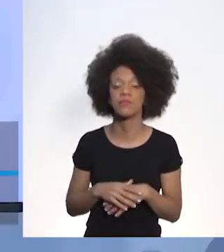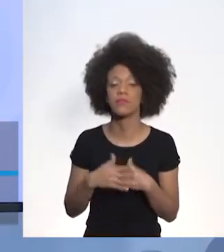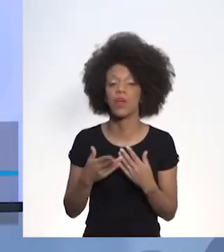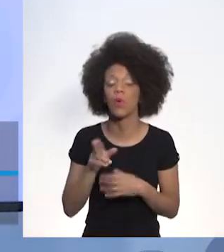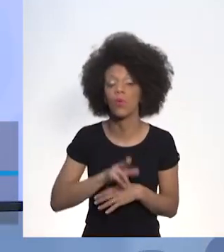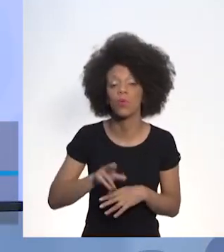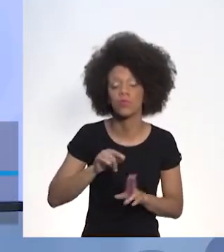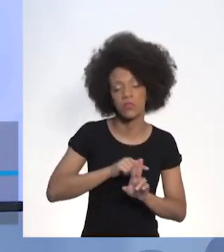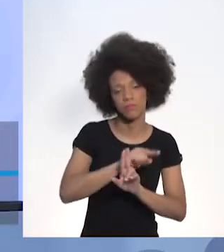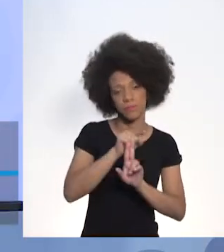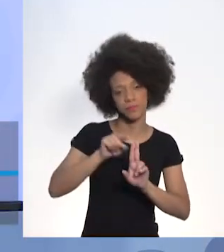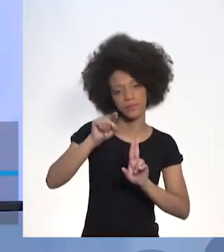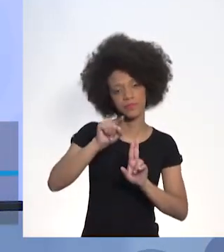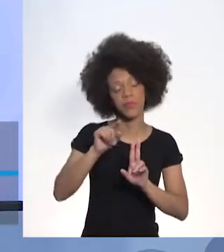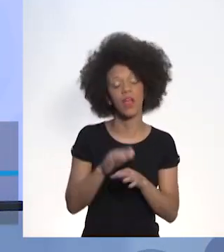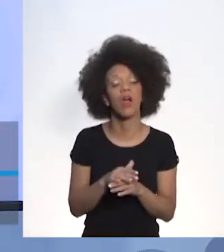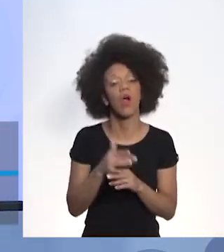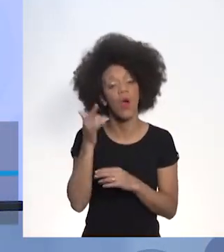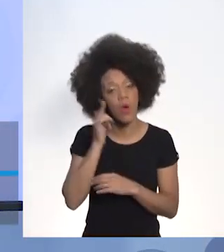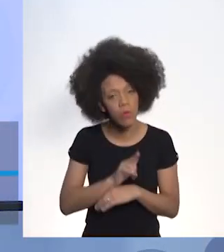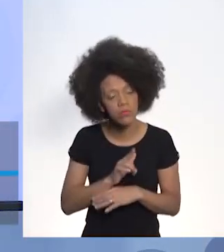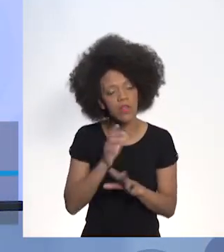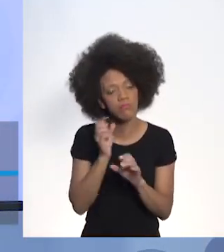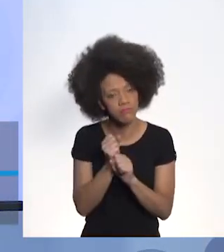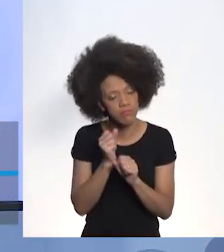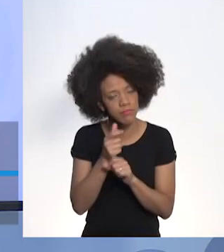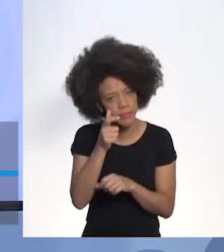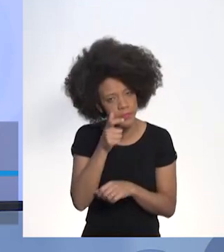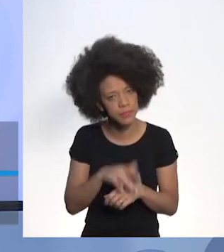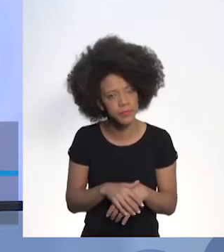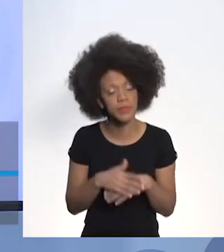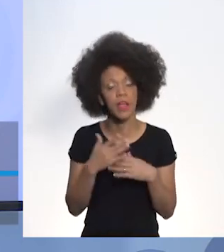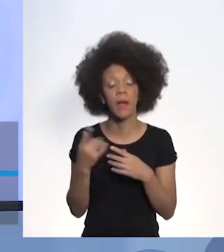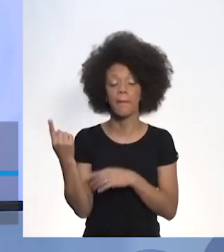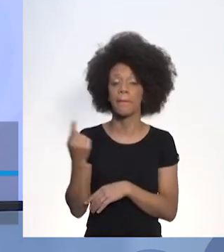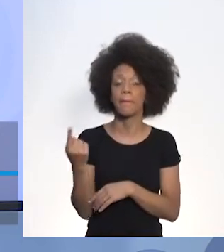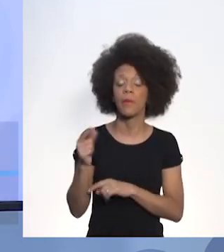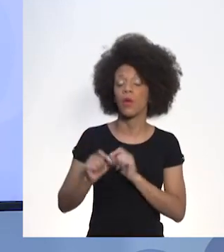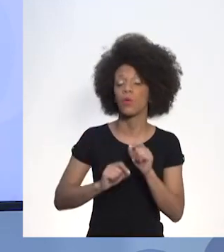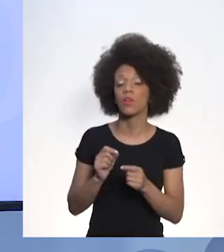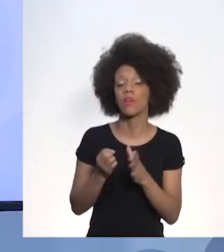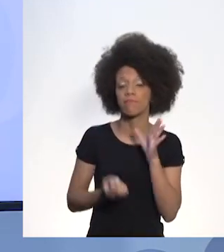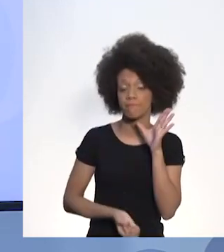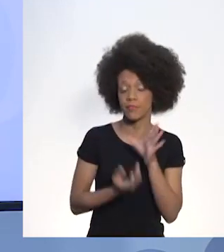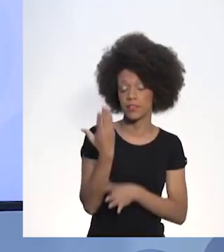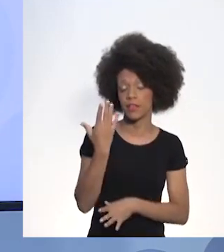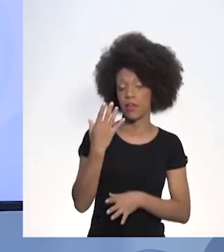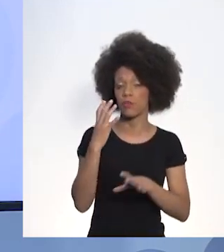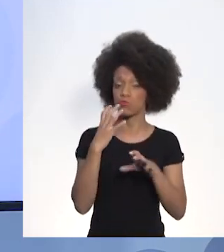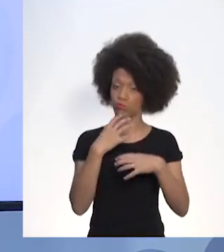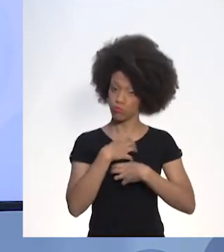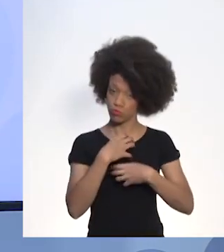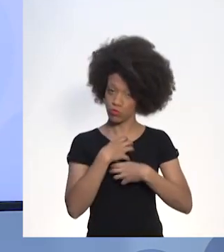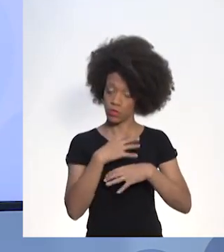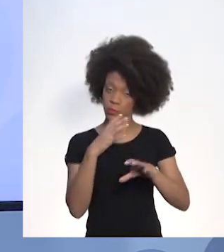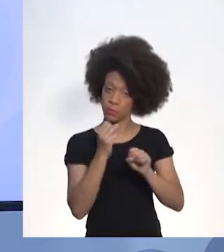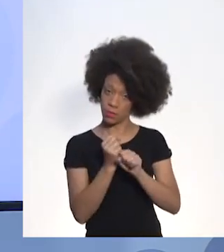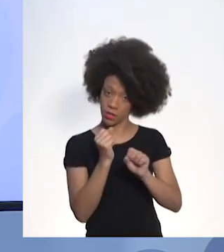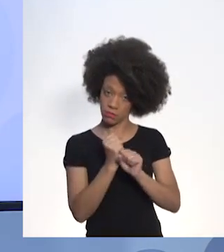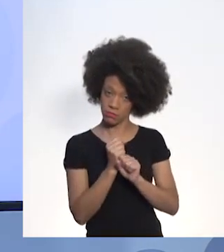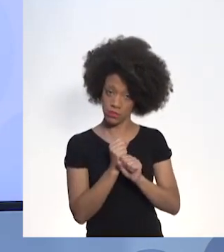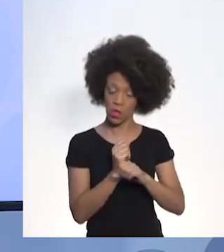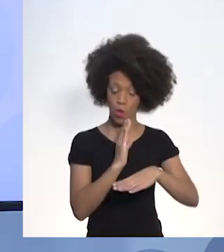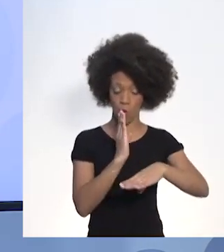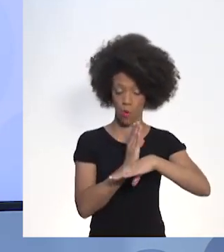consegue calcular algumas coisas bem interessantes, né? A primeira delas, né, é criar uma fórmula para calcular o comprimento